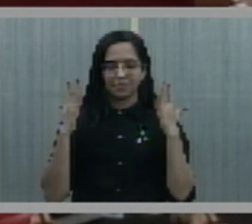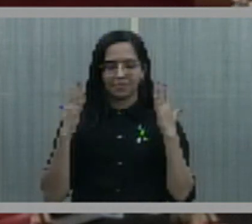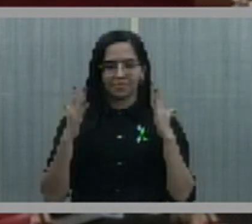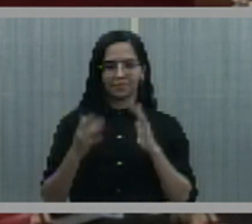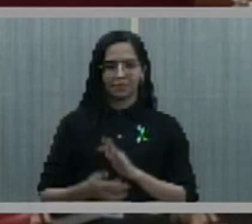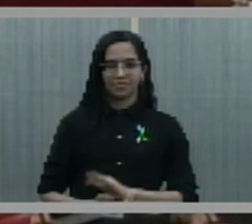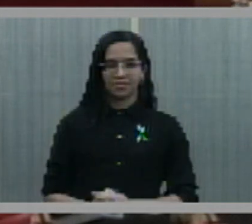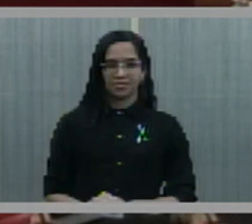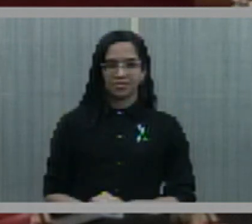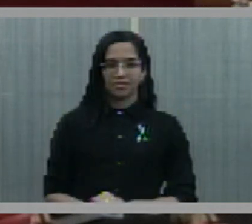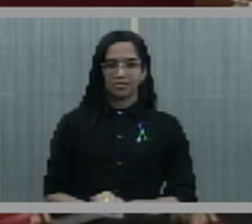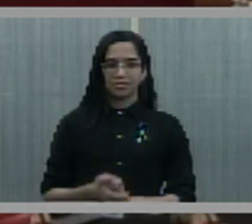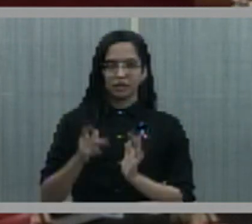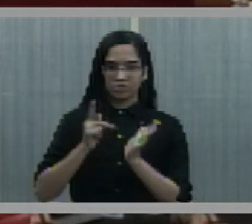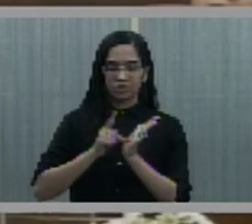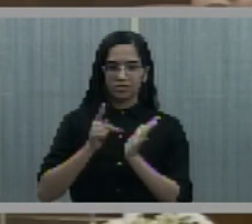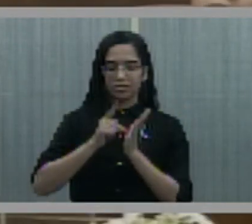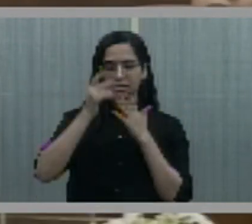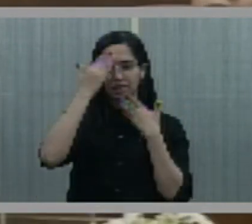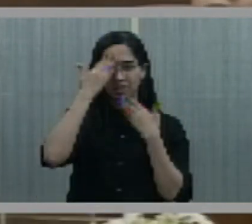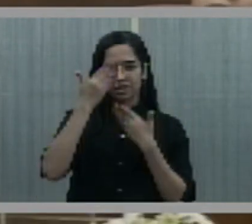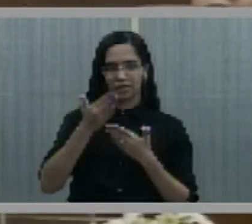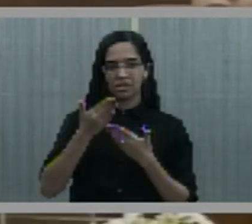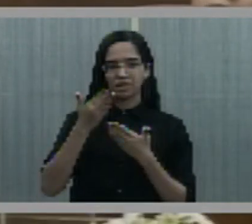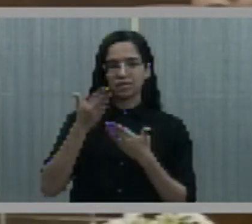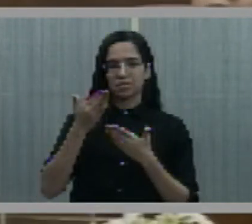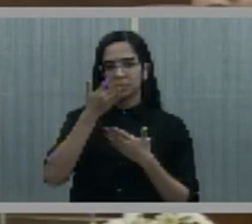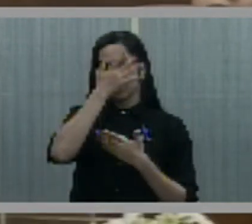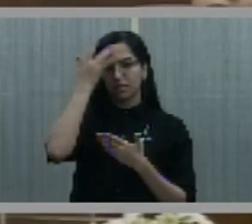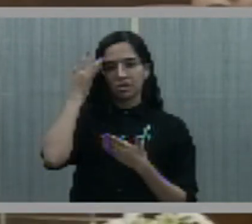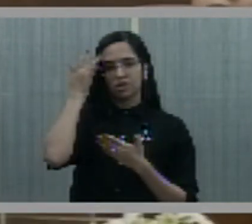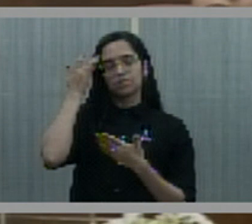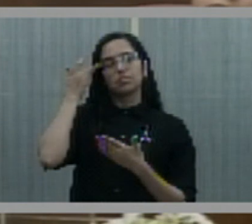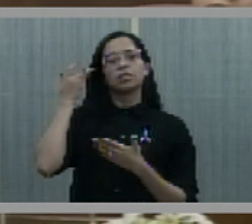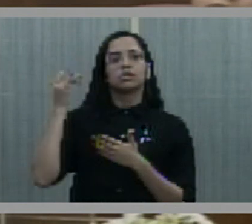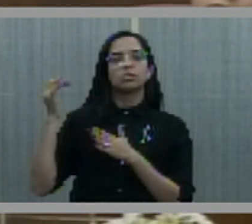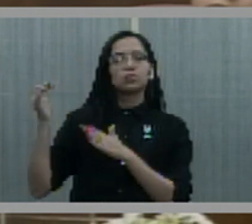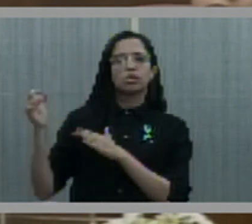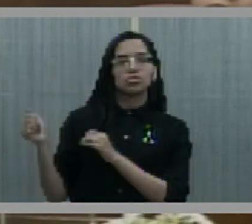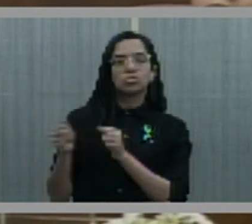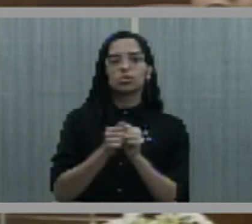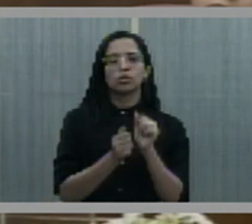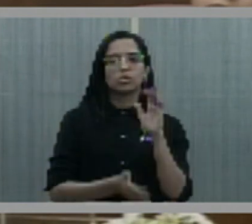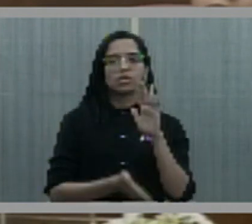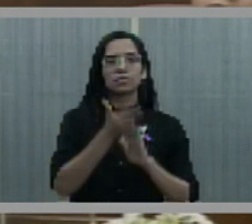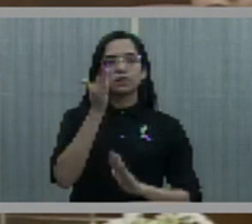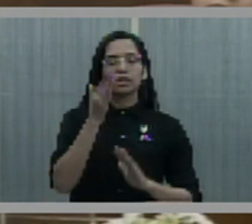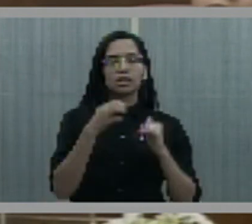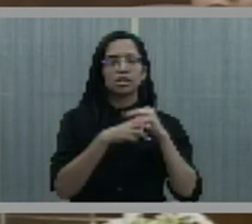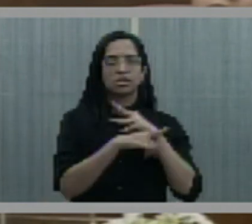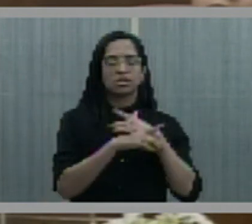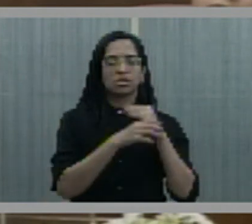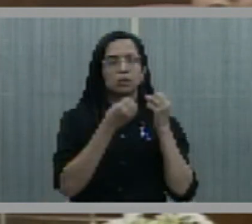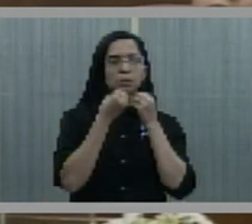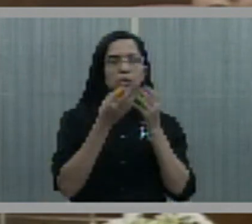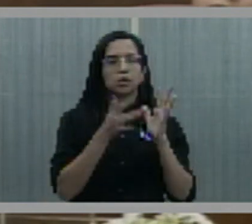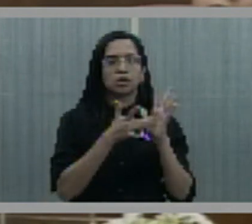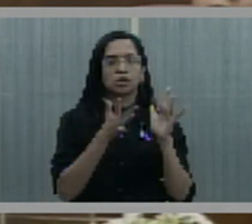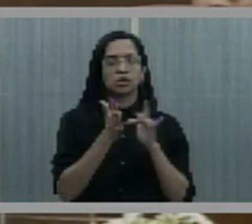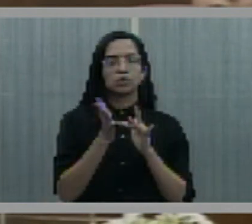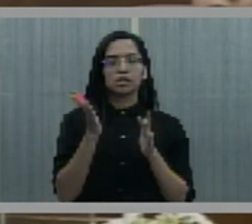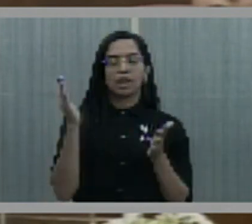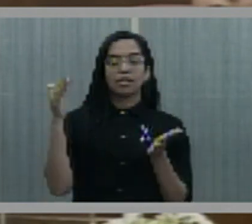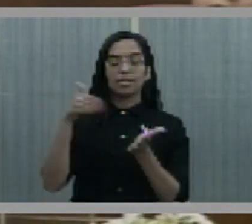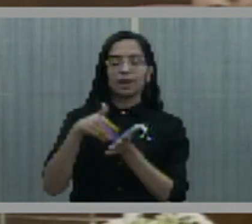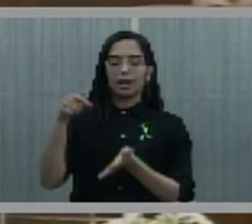Meus mais sinceros agradecimentos à caravana de leigos que me acompanham desde Bom Jesus para este evento. Obrigado